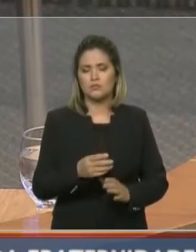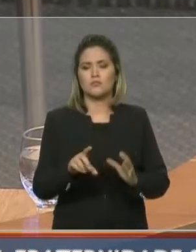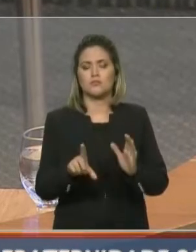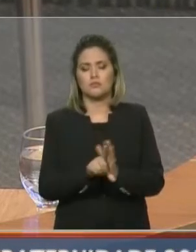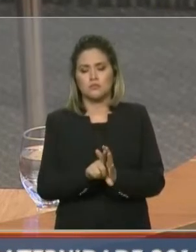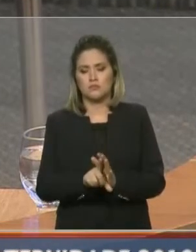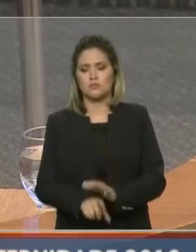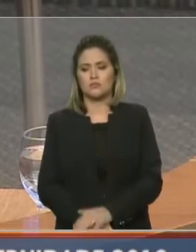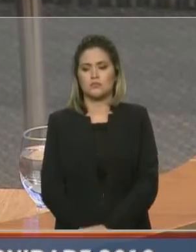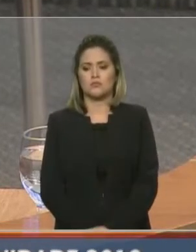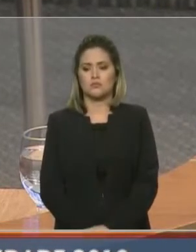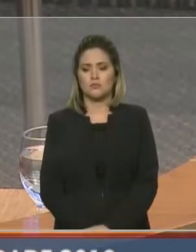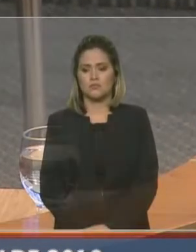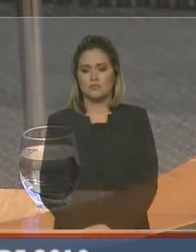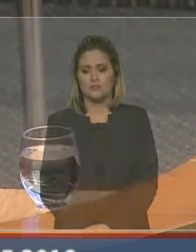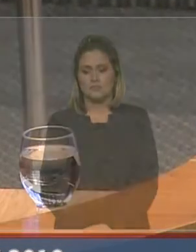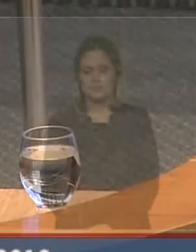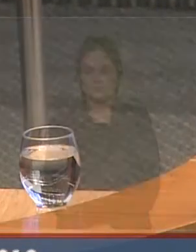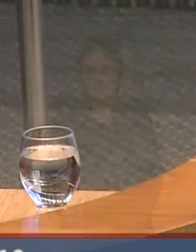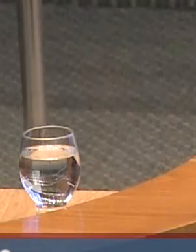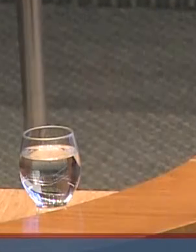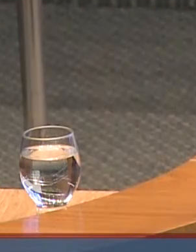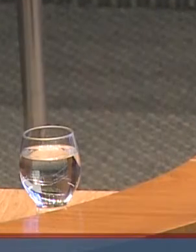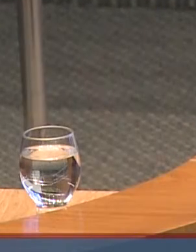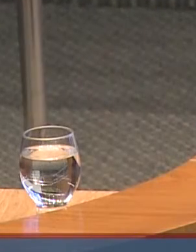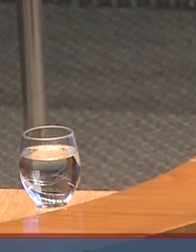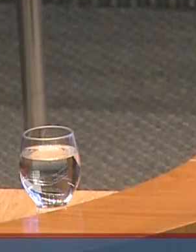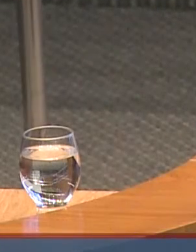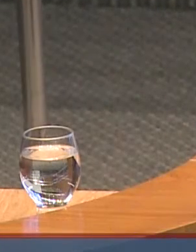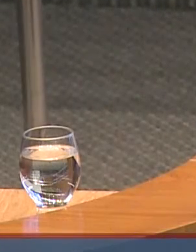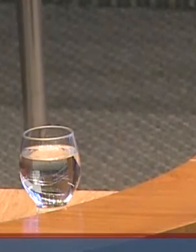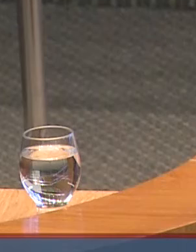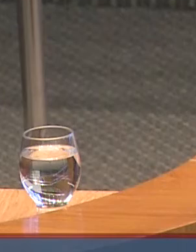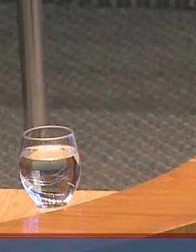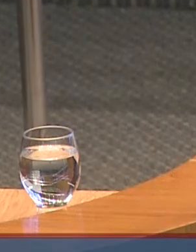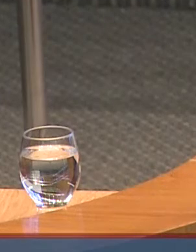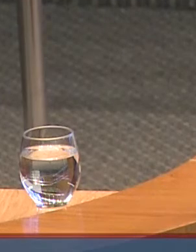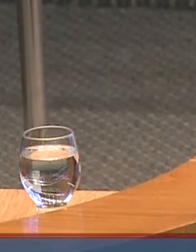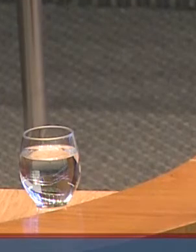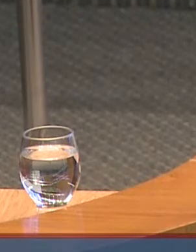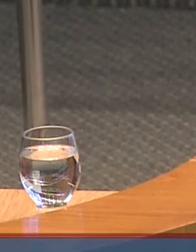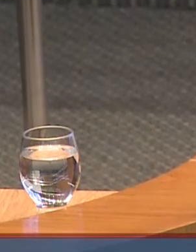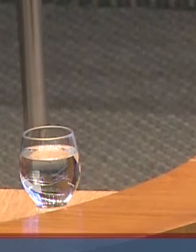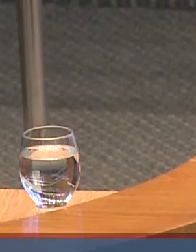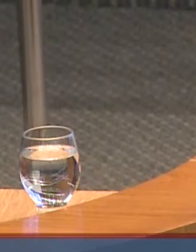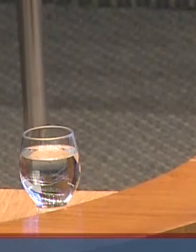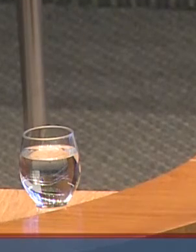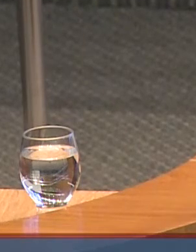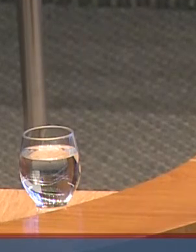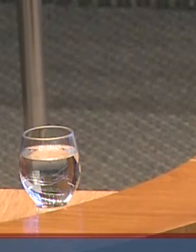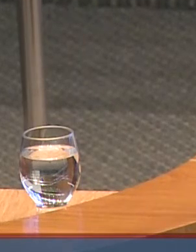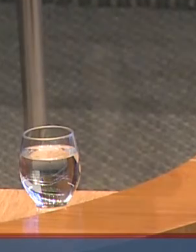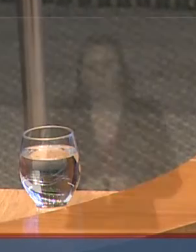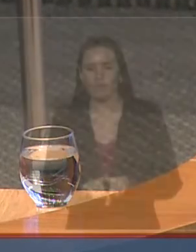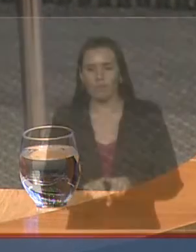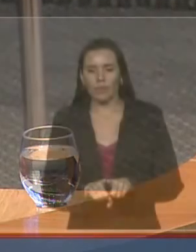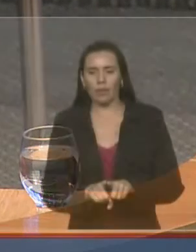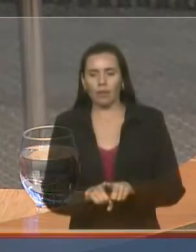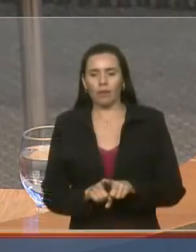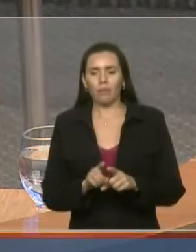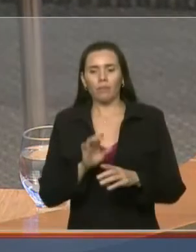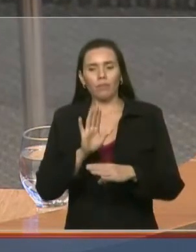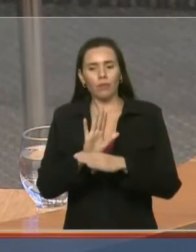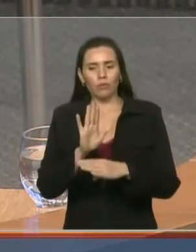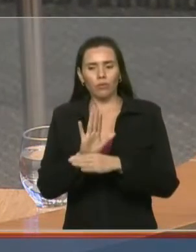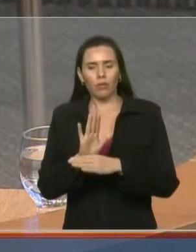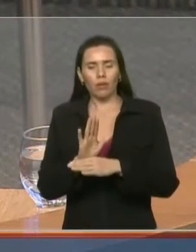na avaliação dessas políticas públicas, na aplicação também. E a construção do bem comum.